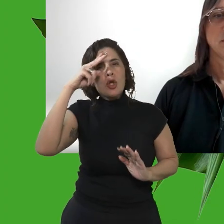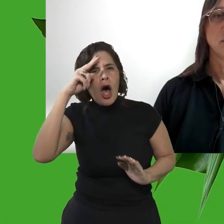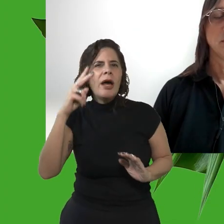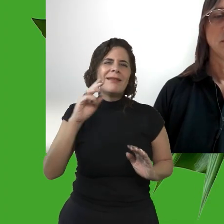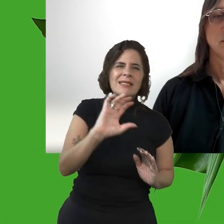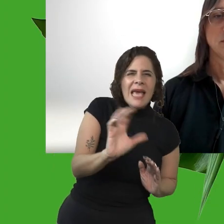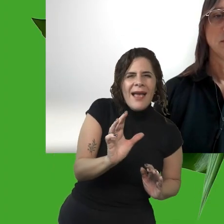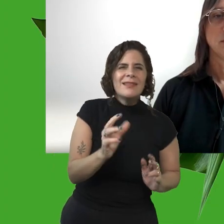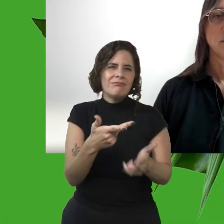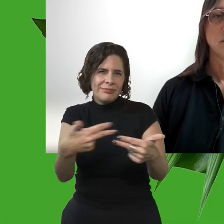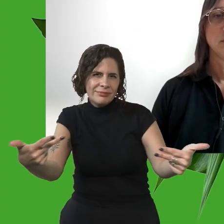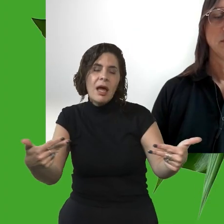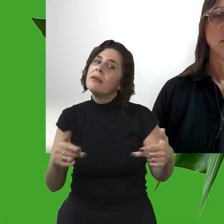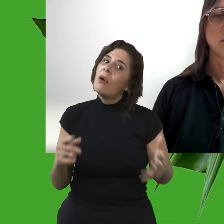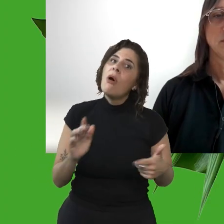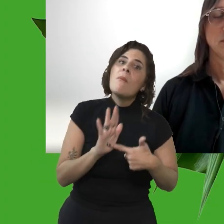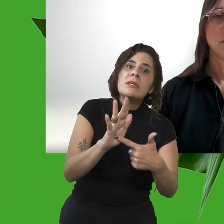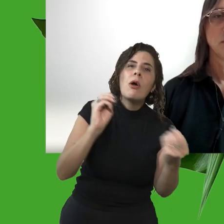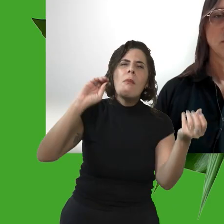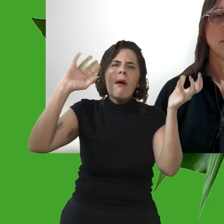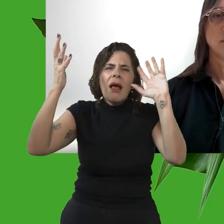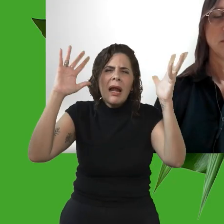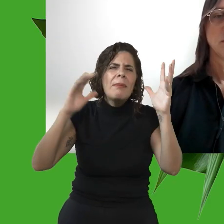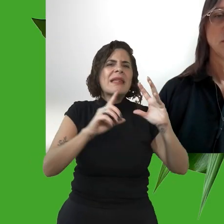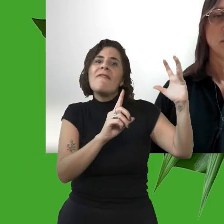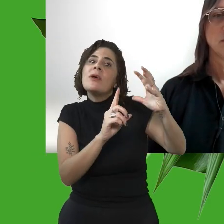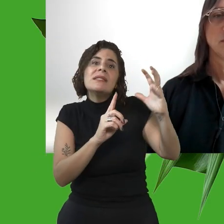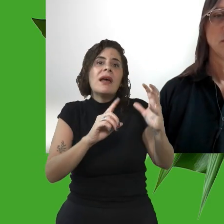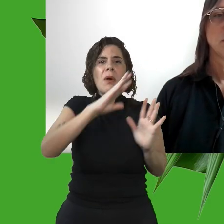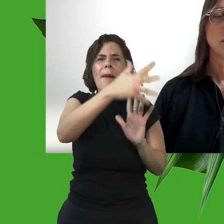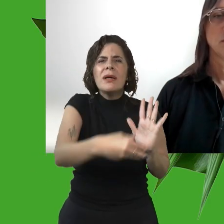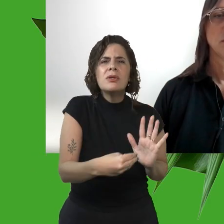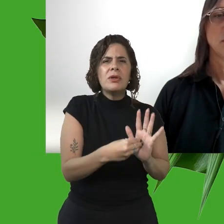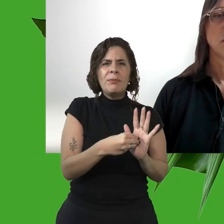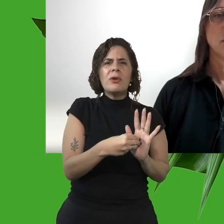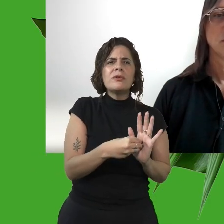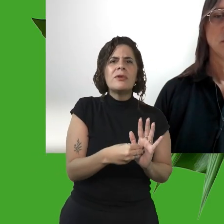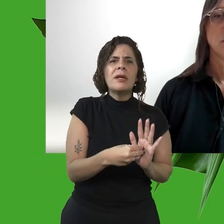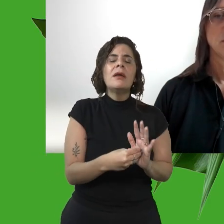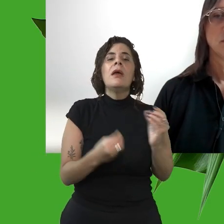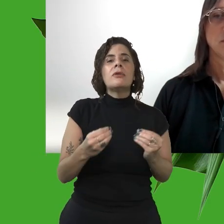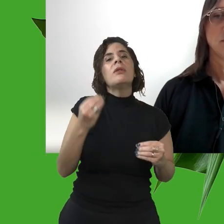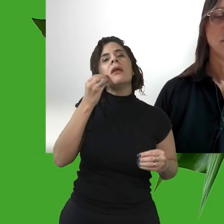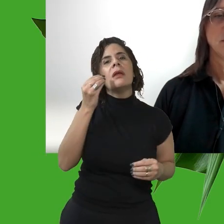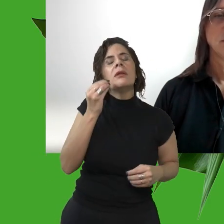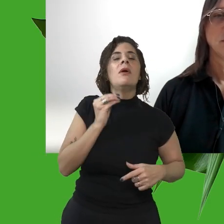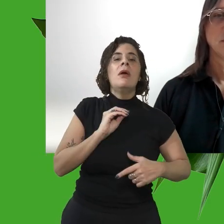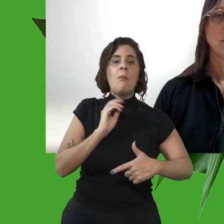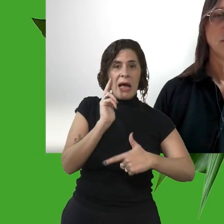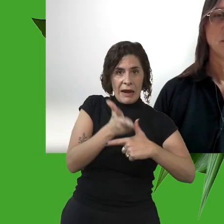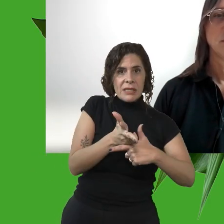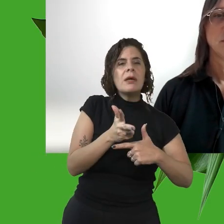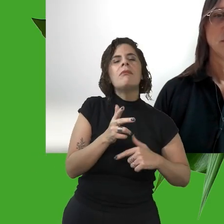Amazônia. Então, como as mudanças climáticas estão impactando na Amazônia, eu estive, por exemplo, para fazer uma gravação com uma personagem que é uma cientista que